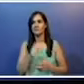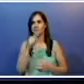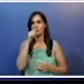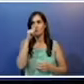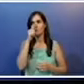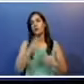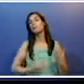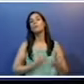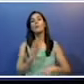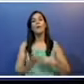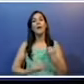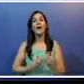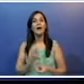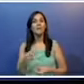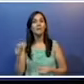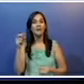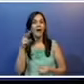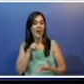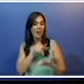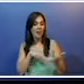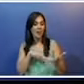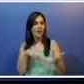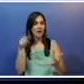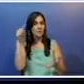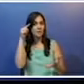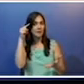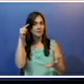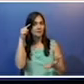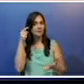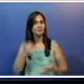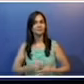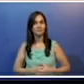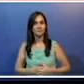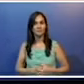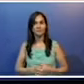Um poema para ler e pensar.